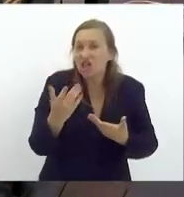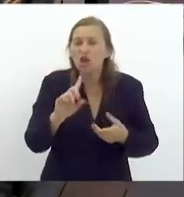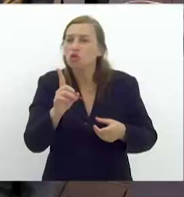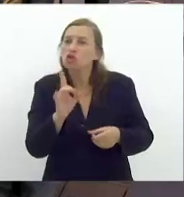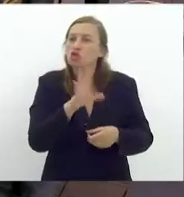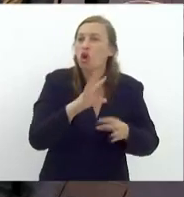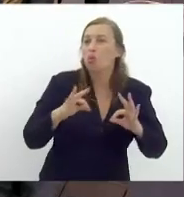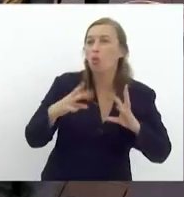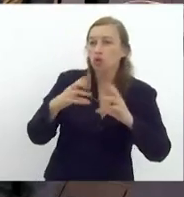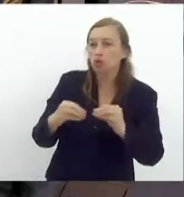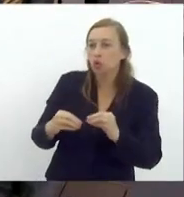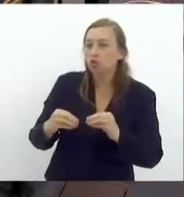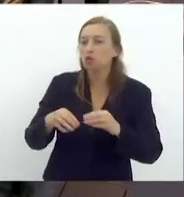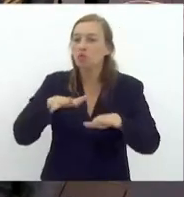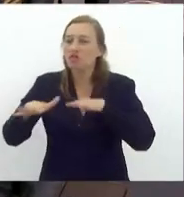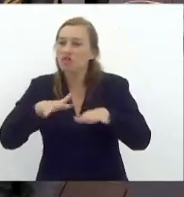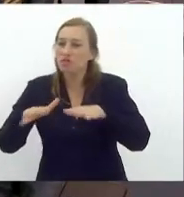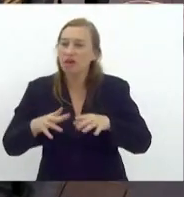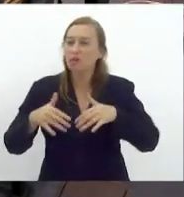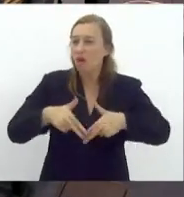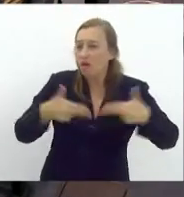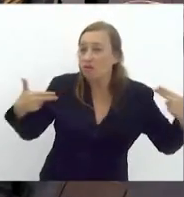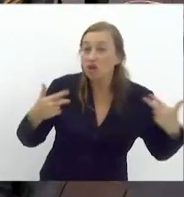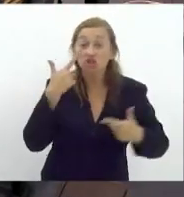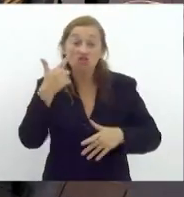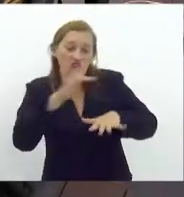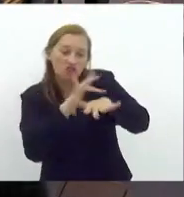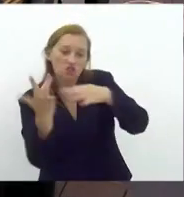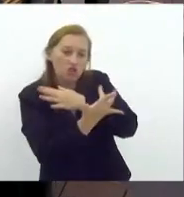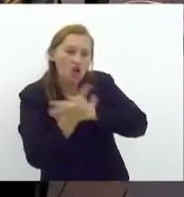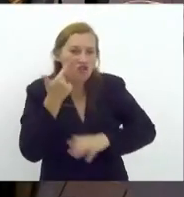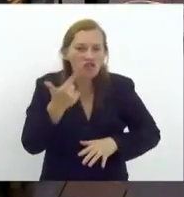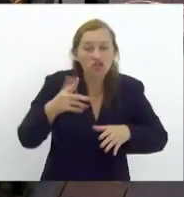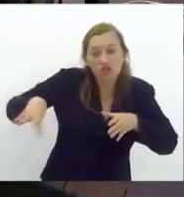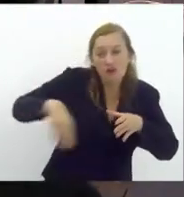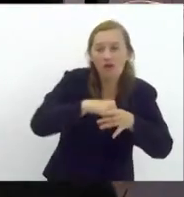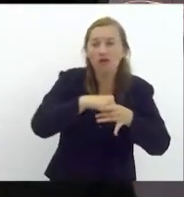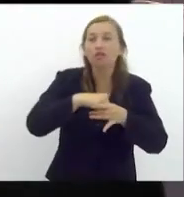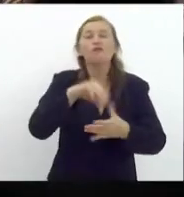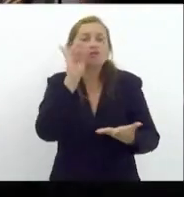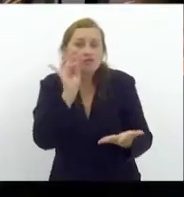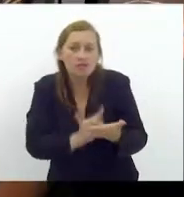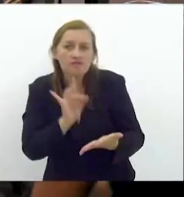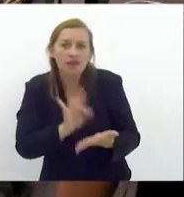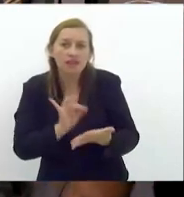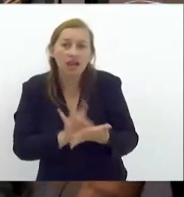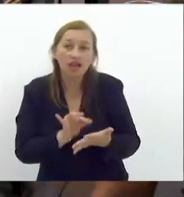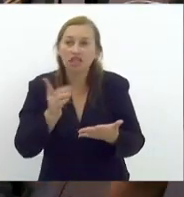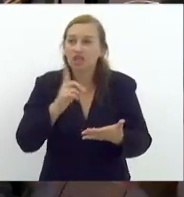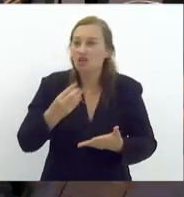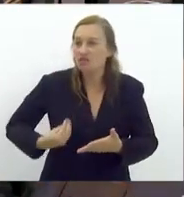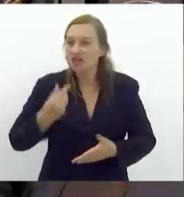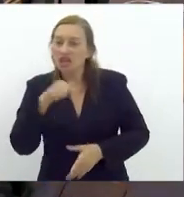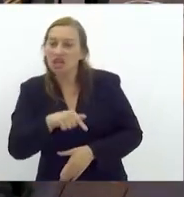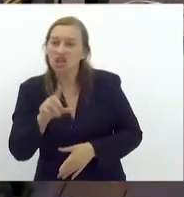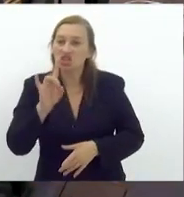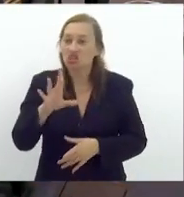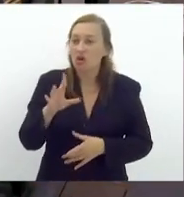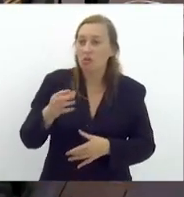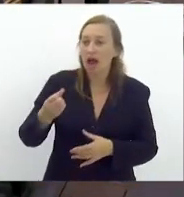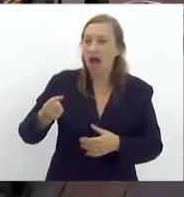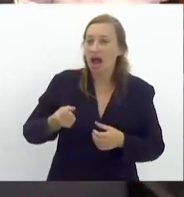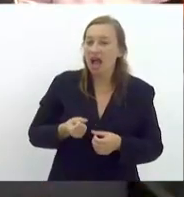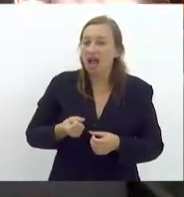por isso mas por todo o seu envolvimento no hip hop eu te acompanho nas redes sociais eu vejo que você é engajada mesmo a gente não tá aqui só fazendo o número pessoal